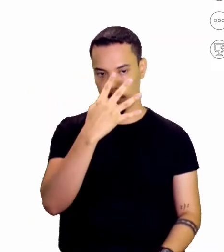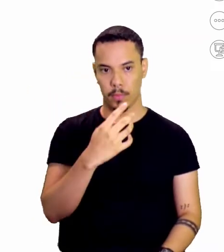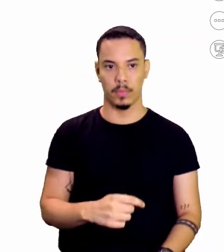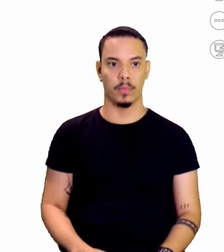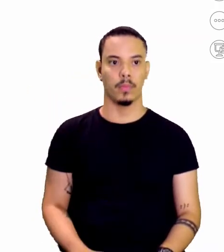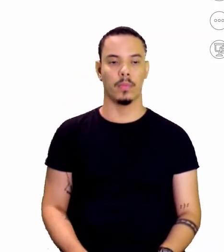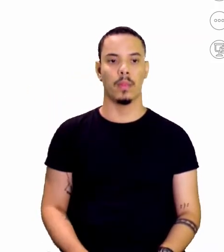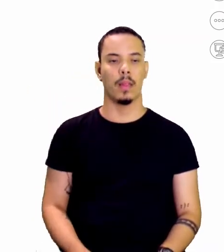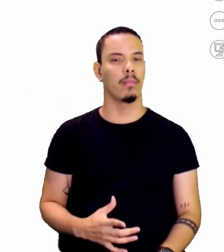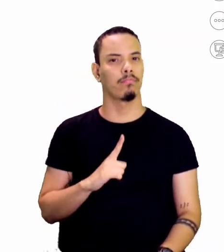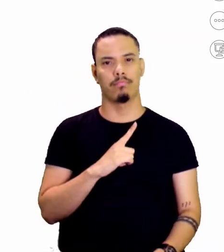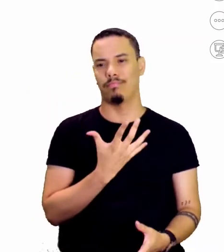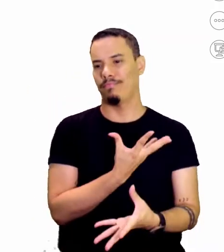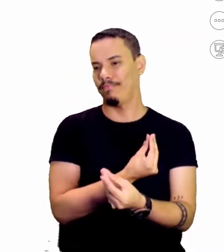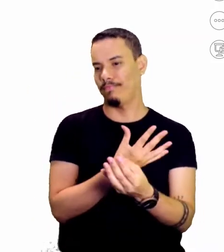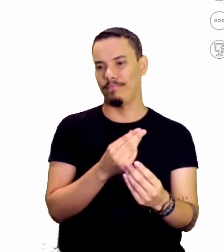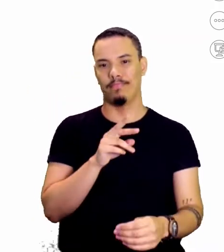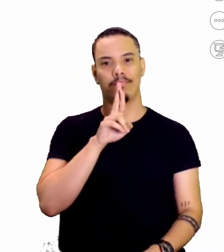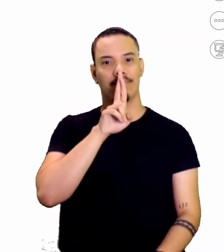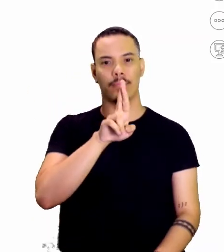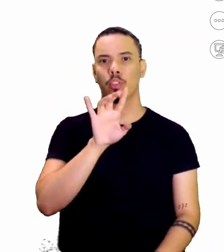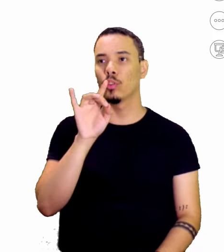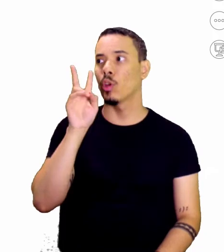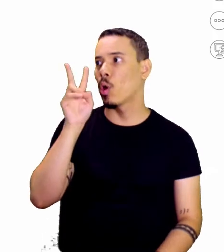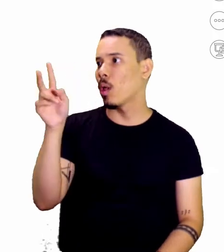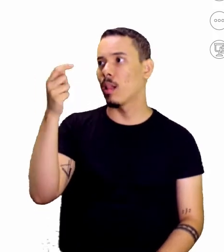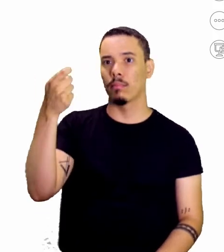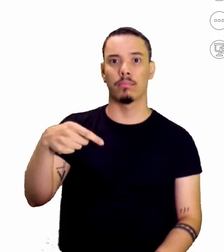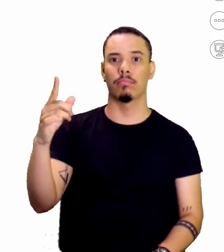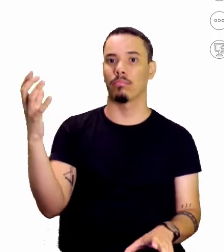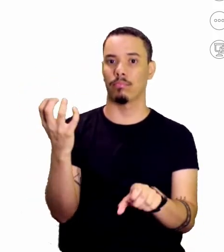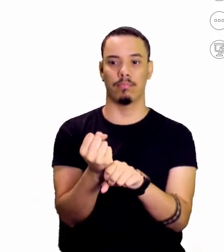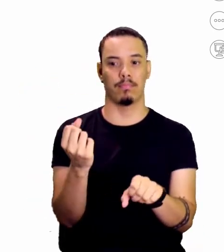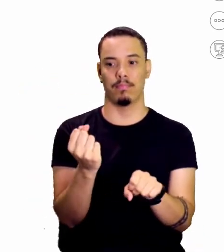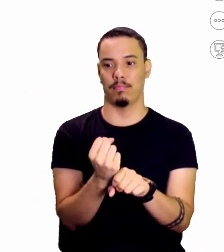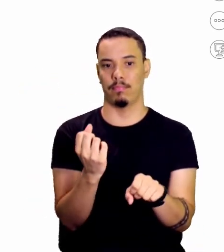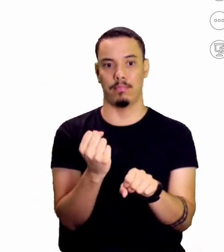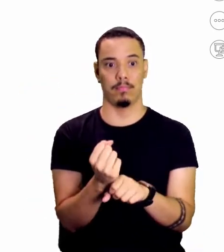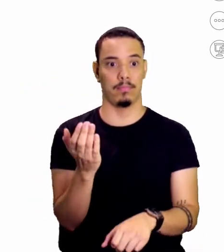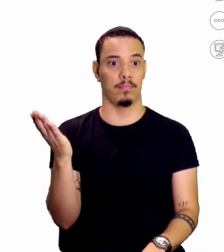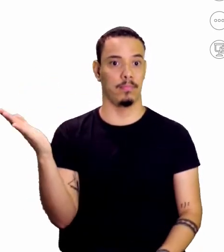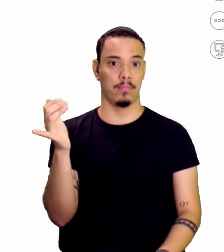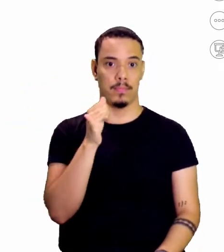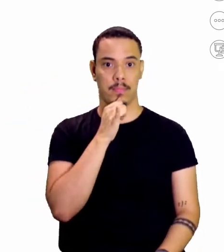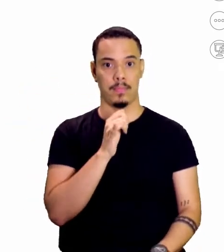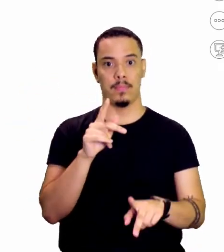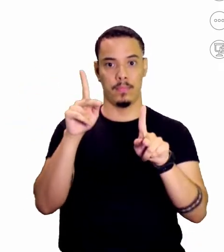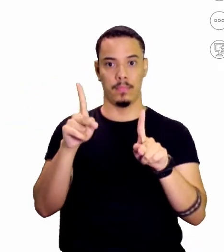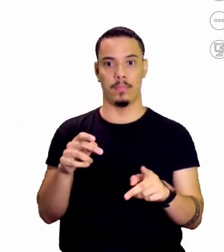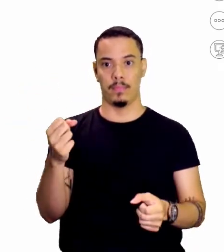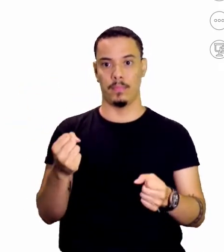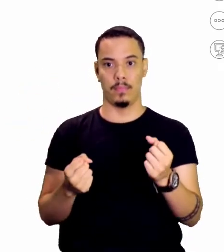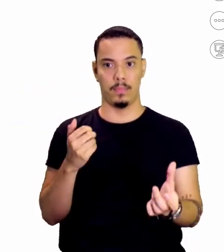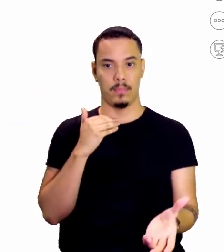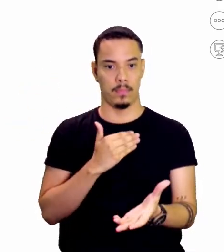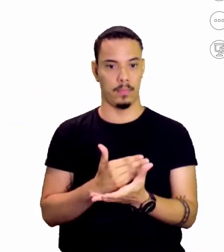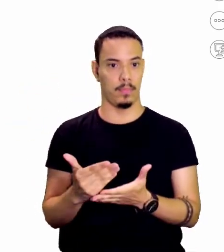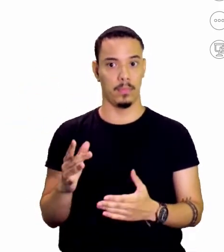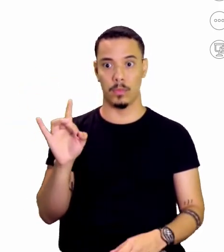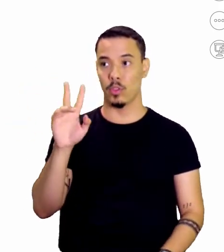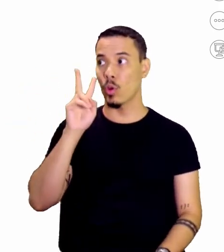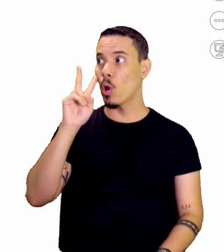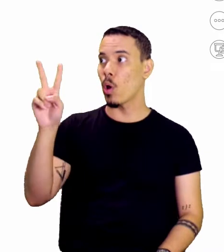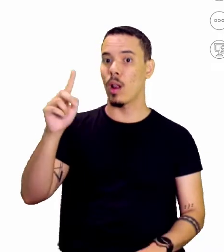começar muitas vezes posso é só olhar não precisa nem fazer cálculo esse mesmo a posição do carro no início da viagem